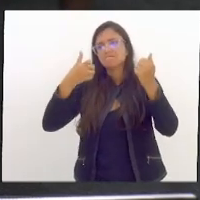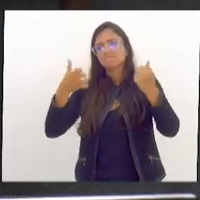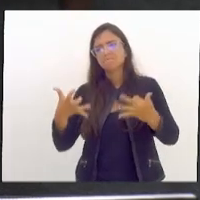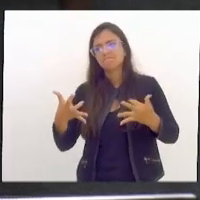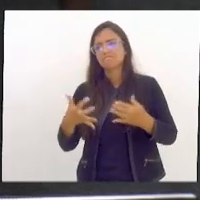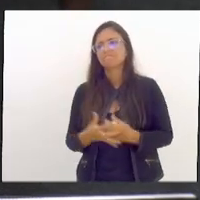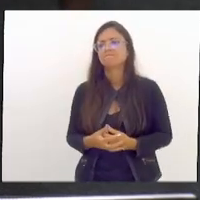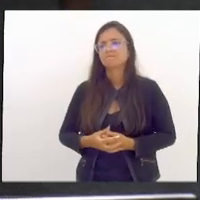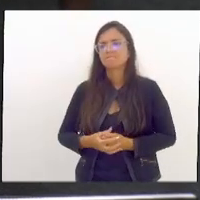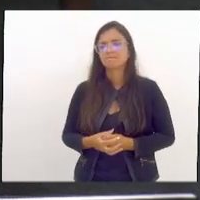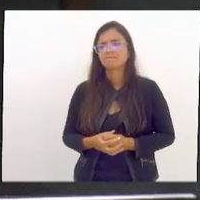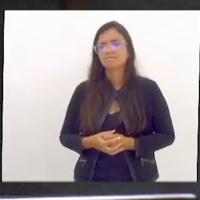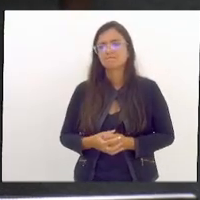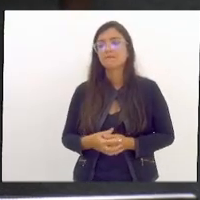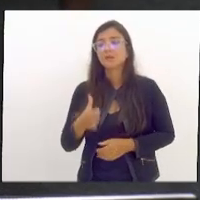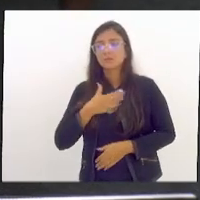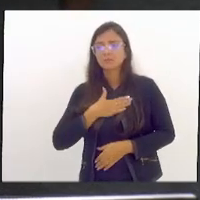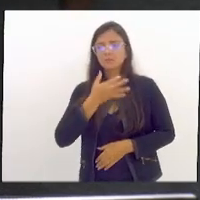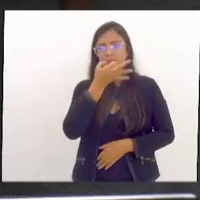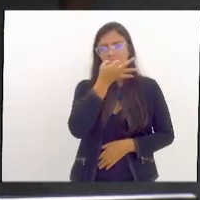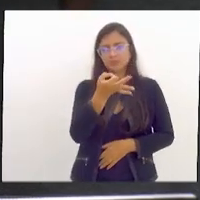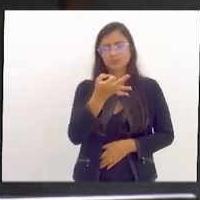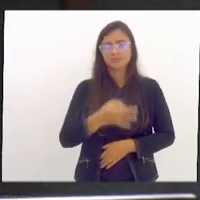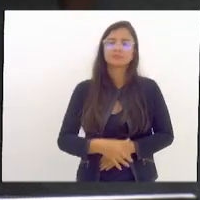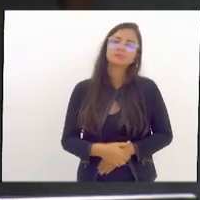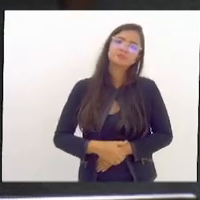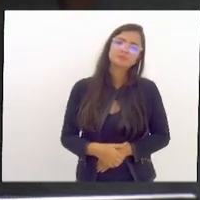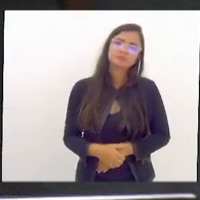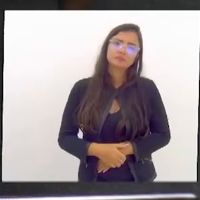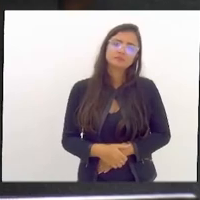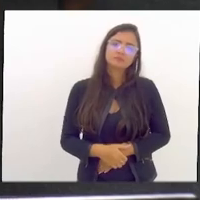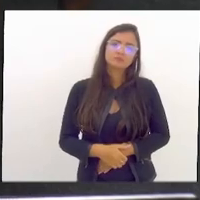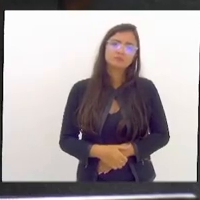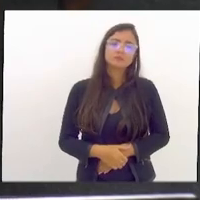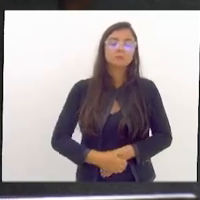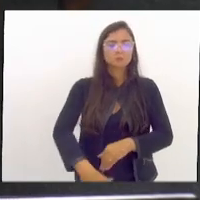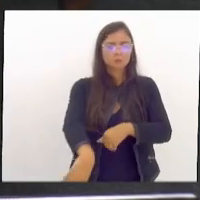o meu parecer é pela